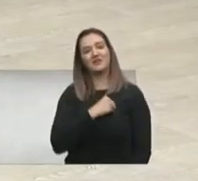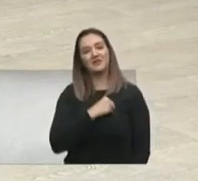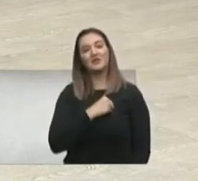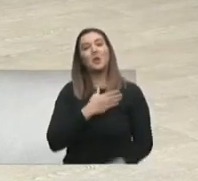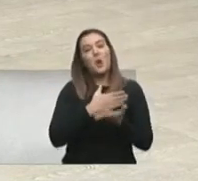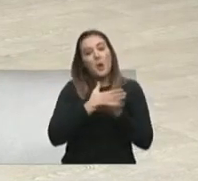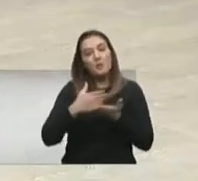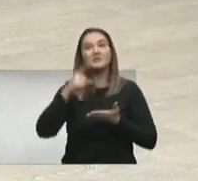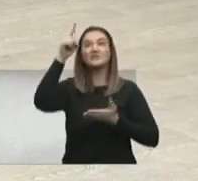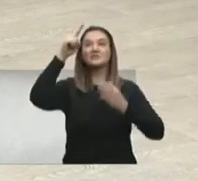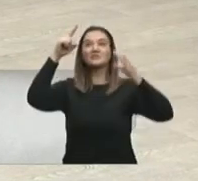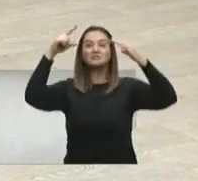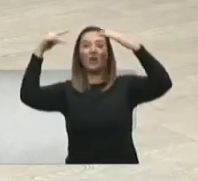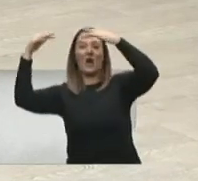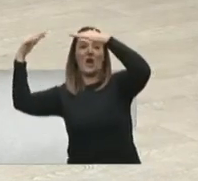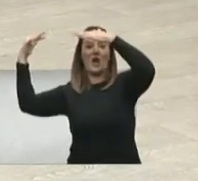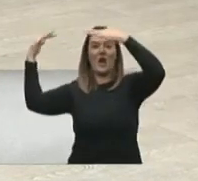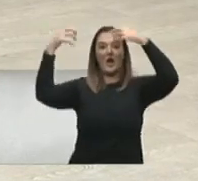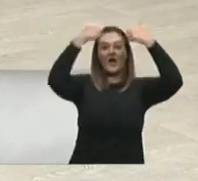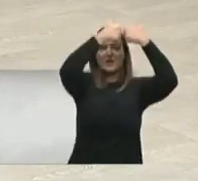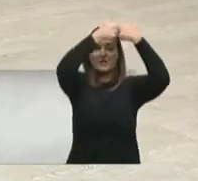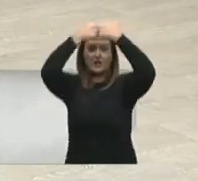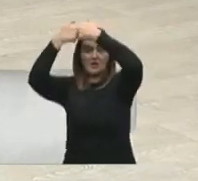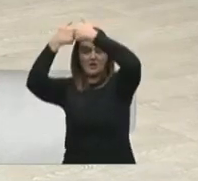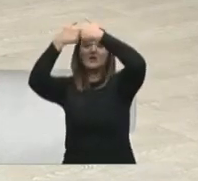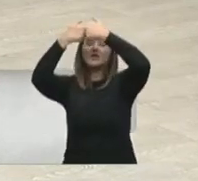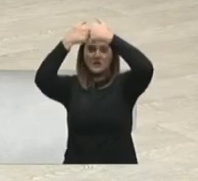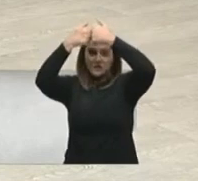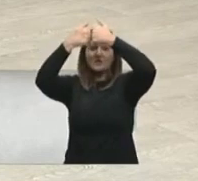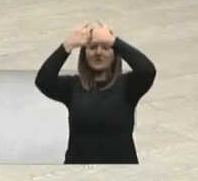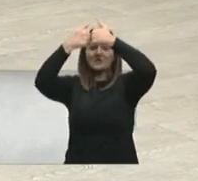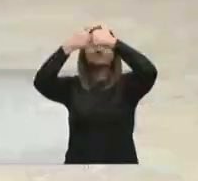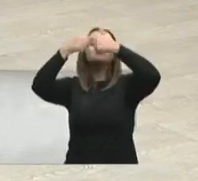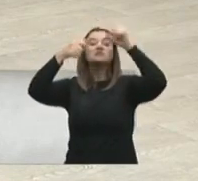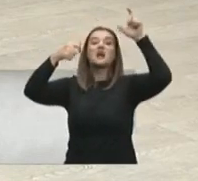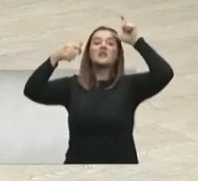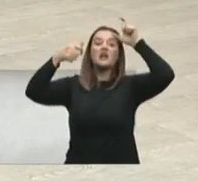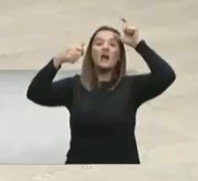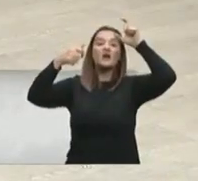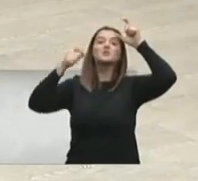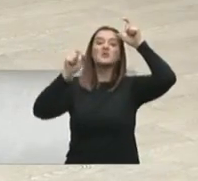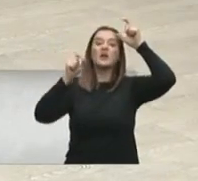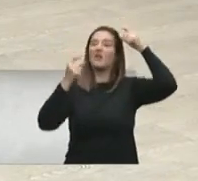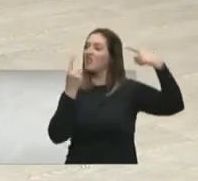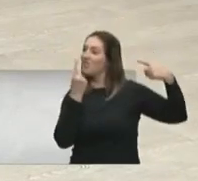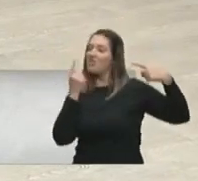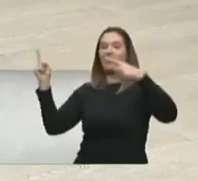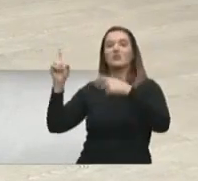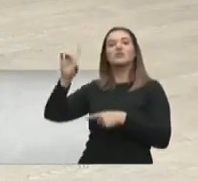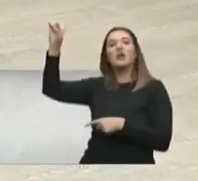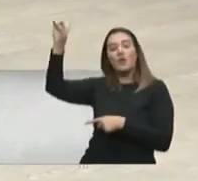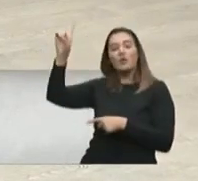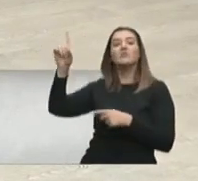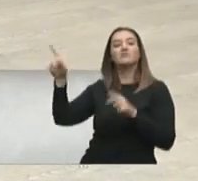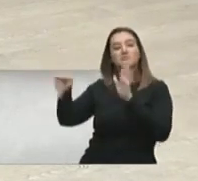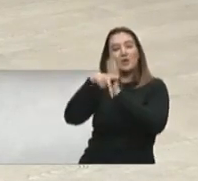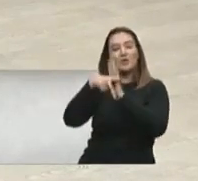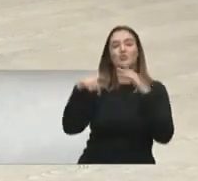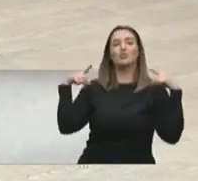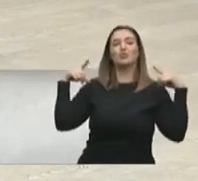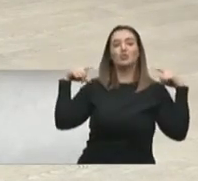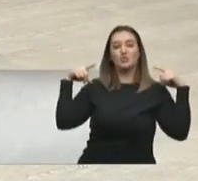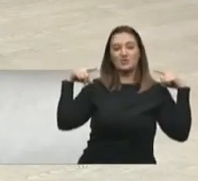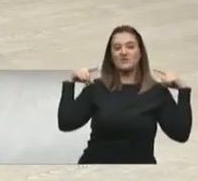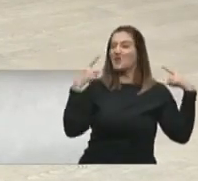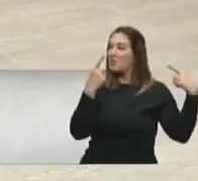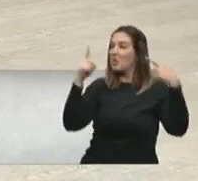lá em cima, no grande conflito entre Cristo e Satanás, quando Satanás se rebelou, quando o anjo Lúcifer se rebelou. Aí